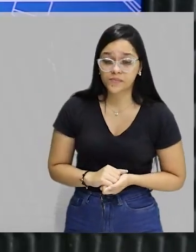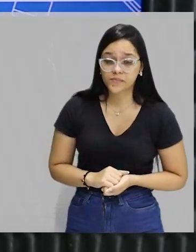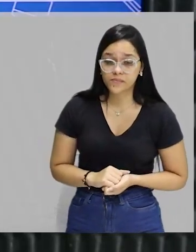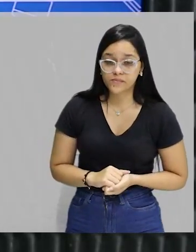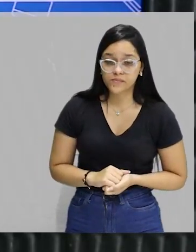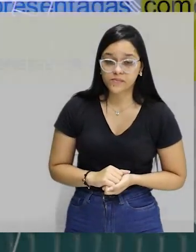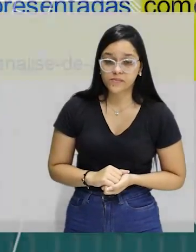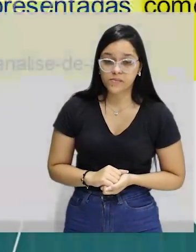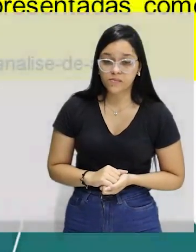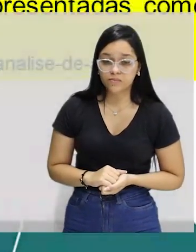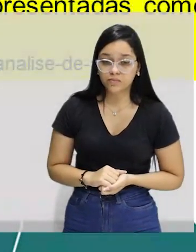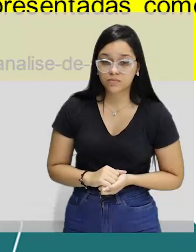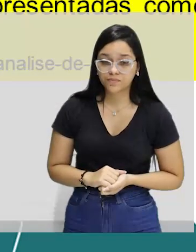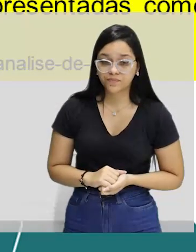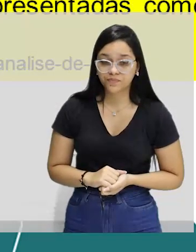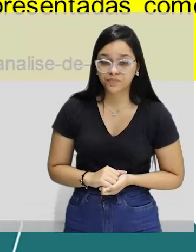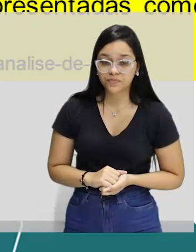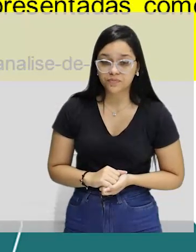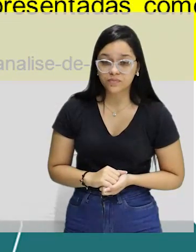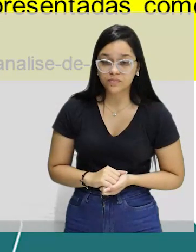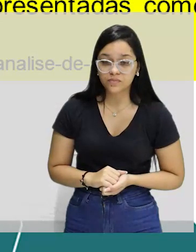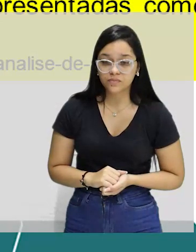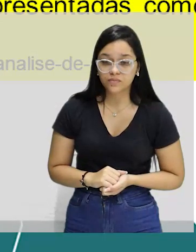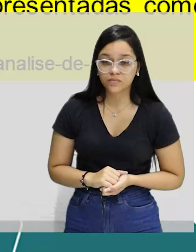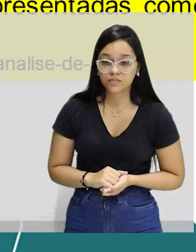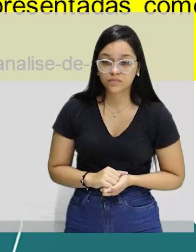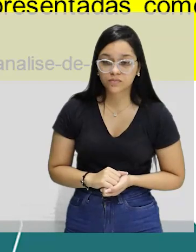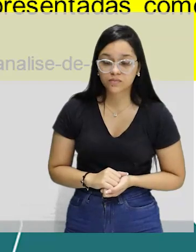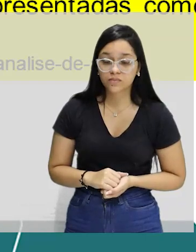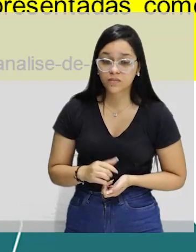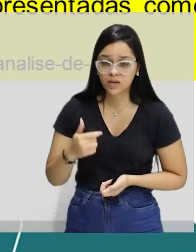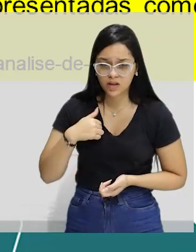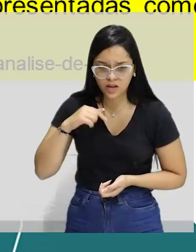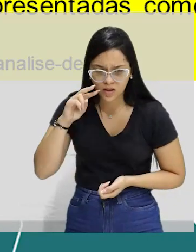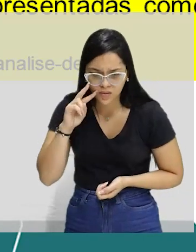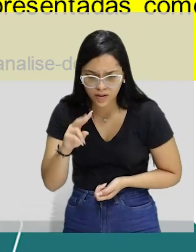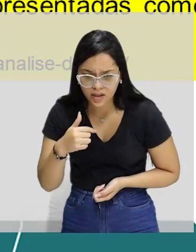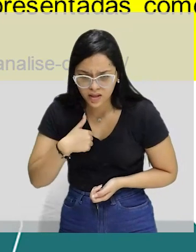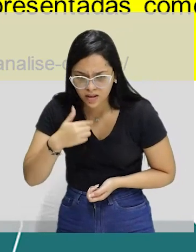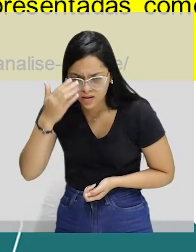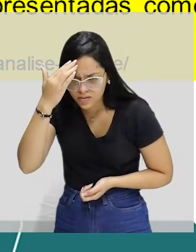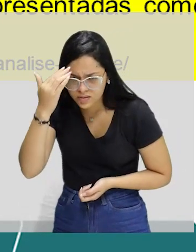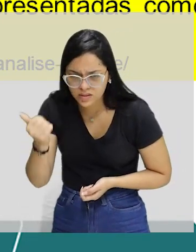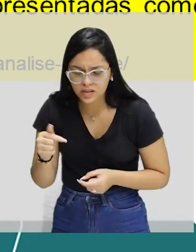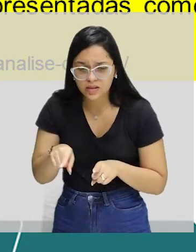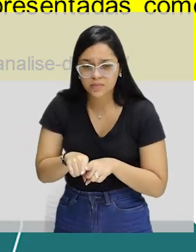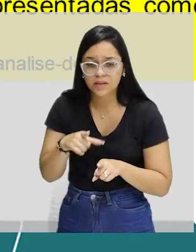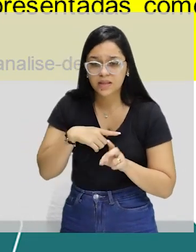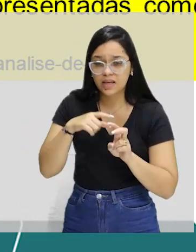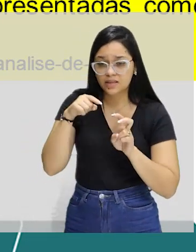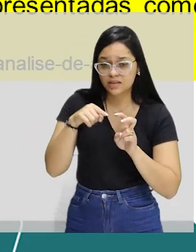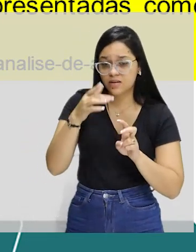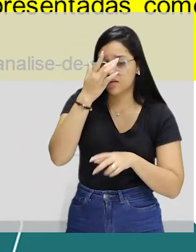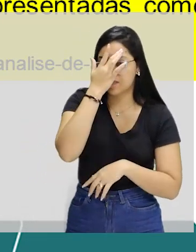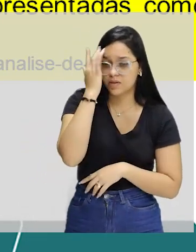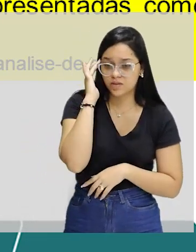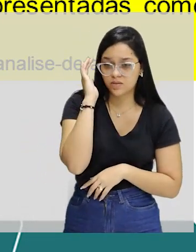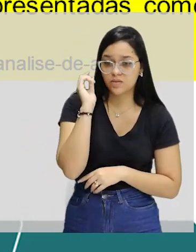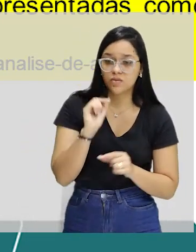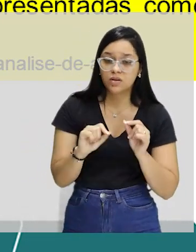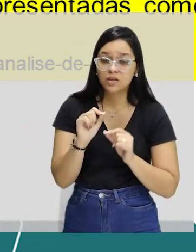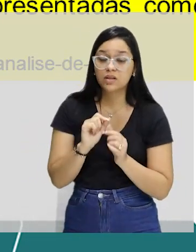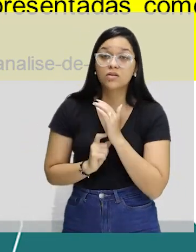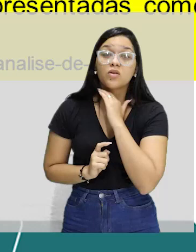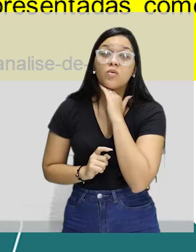Ó, a iconográfica. Eu olhei a imagem, eu sei exatamente o que é. Tem 5 pessoas aqui que estão